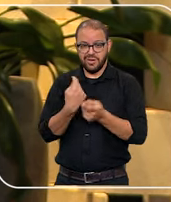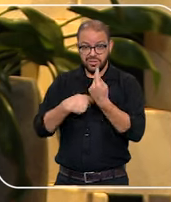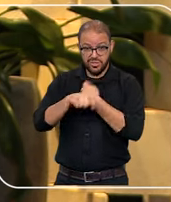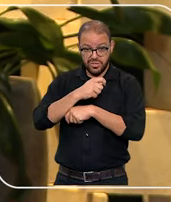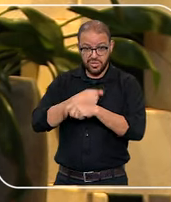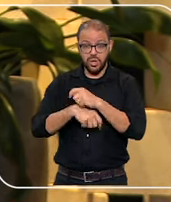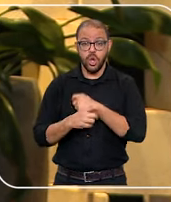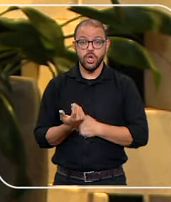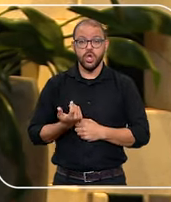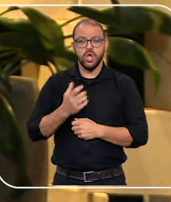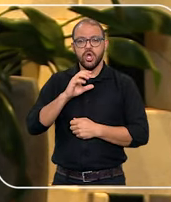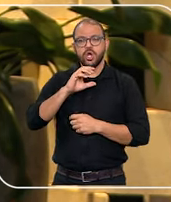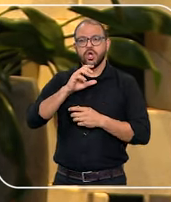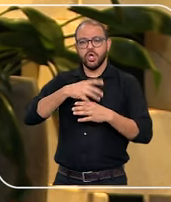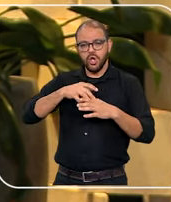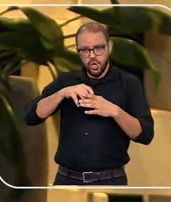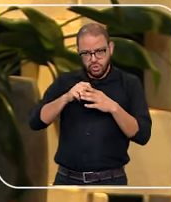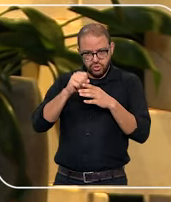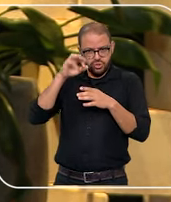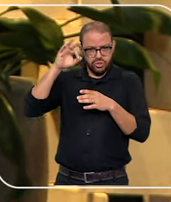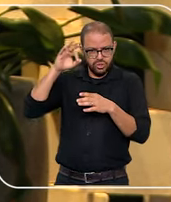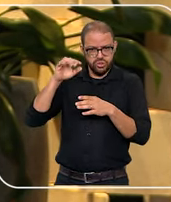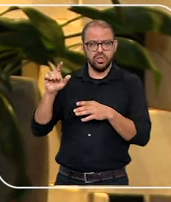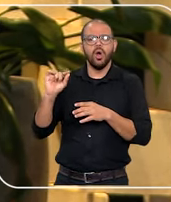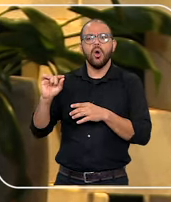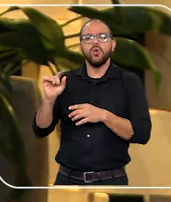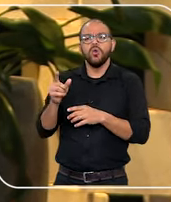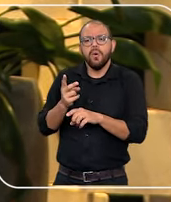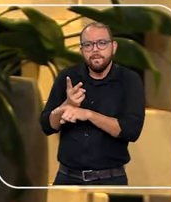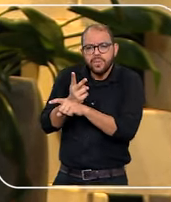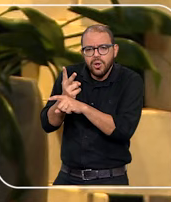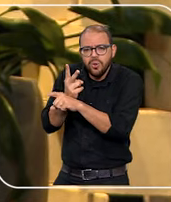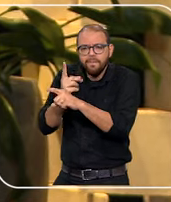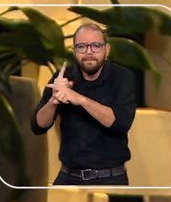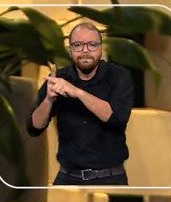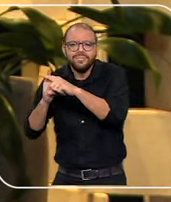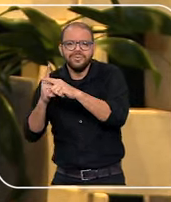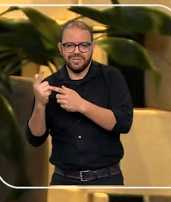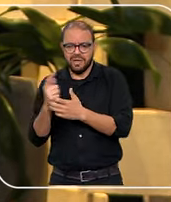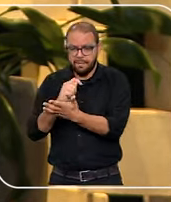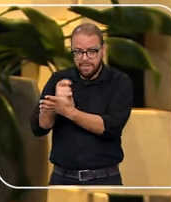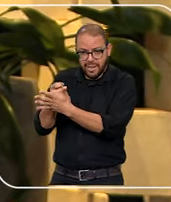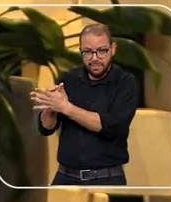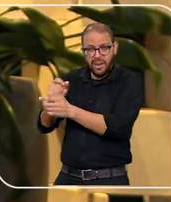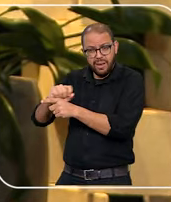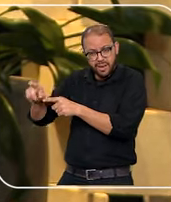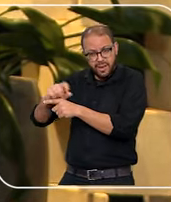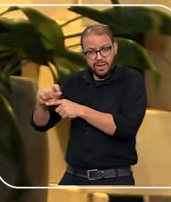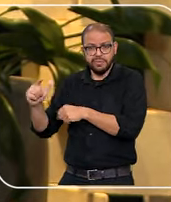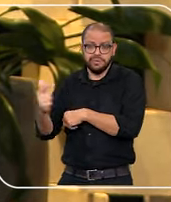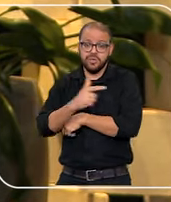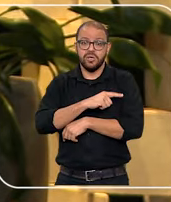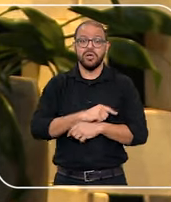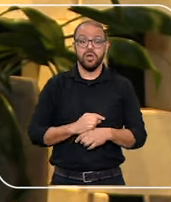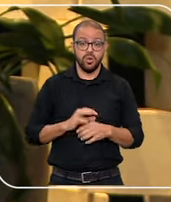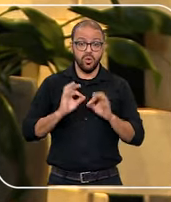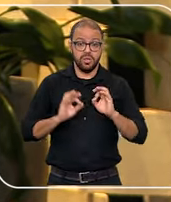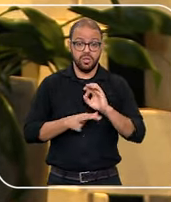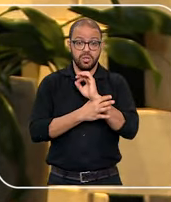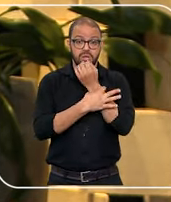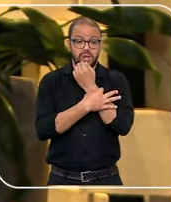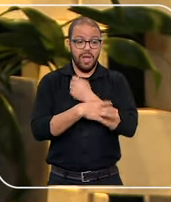uma administradora de consórcio ajuizou ação de busca e apreensão devido à falta de pagamento das parcelas de um